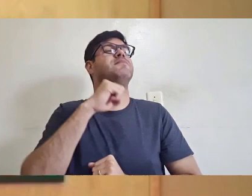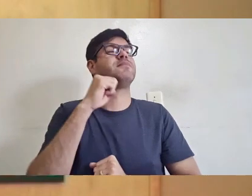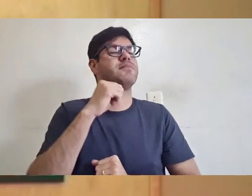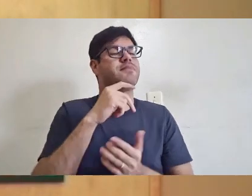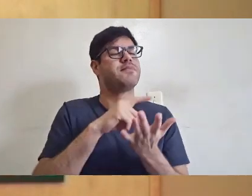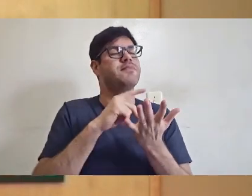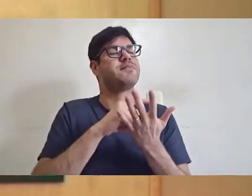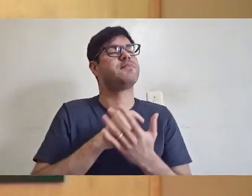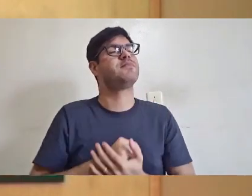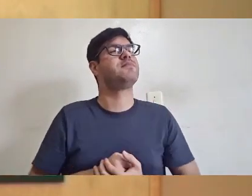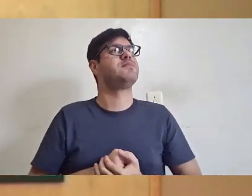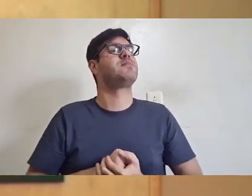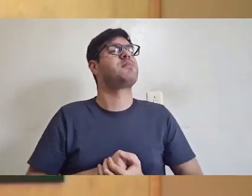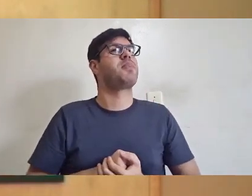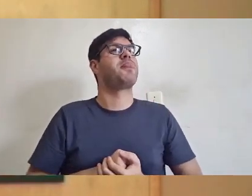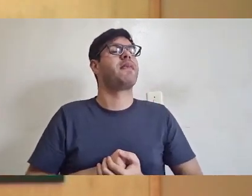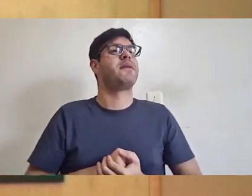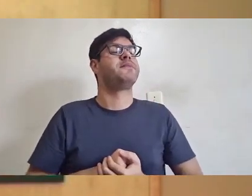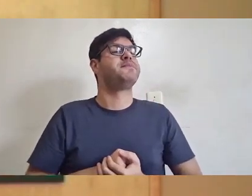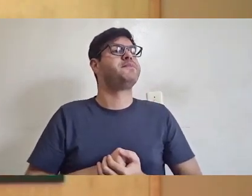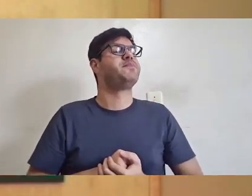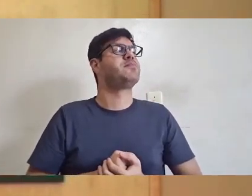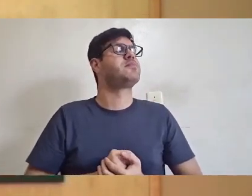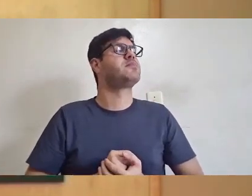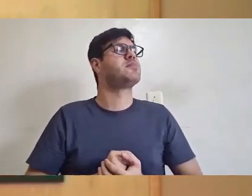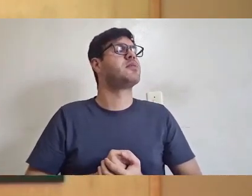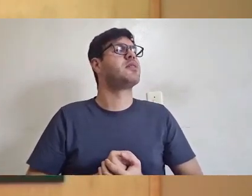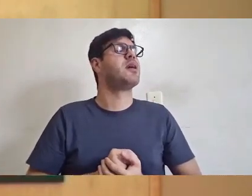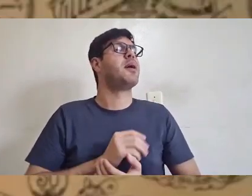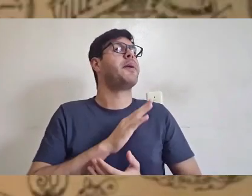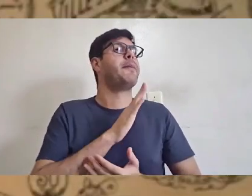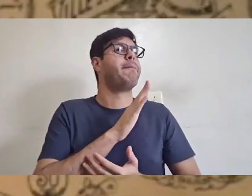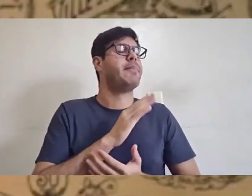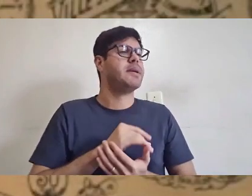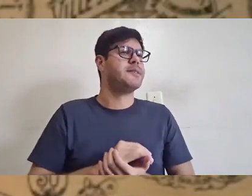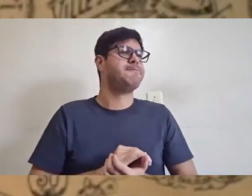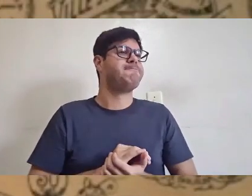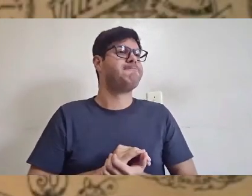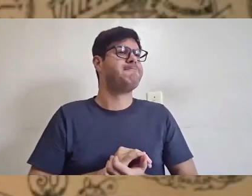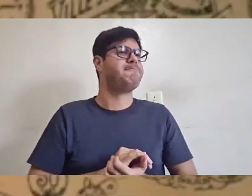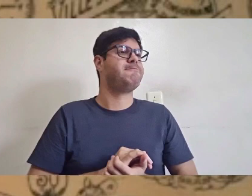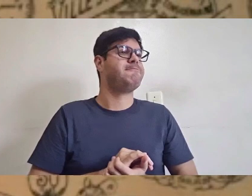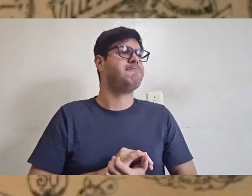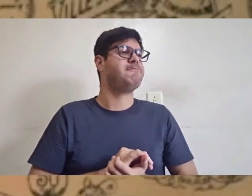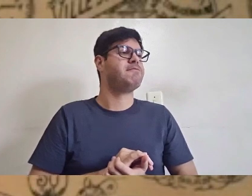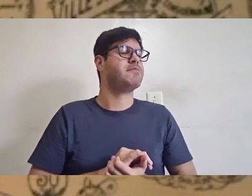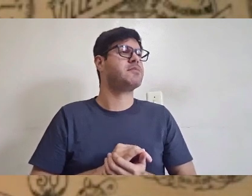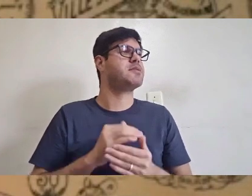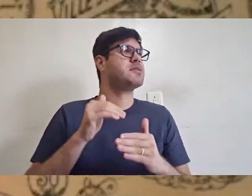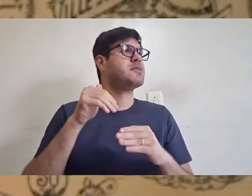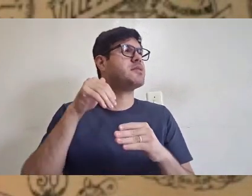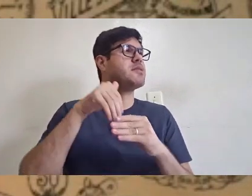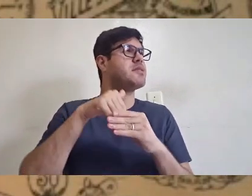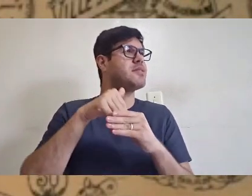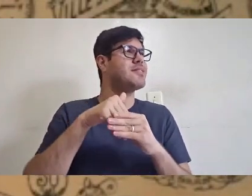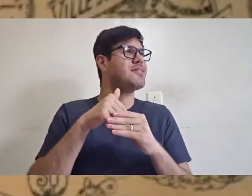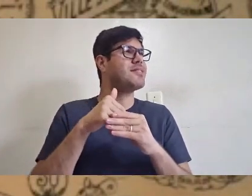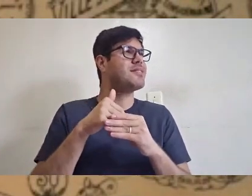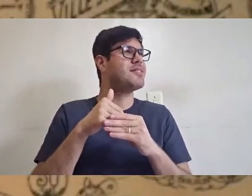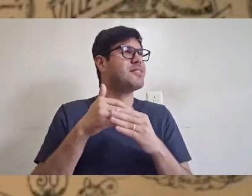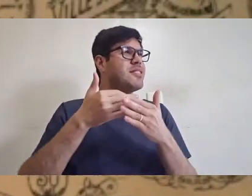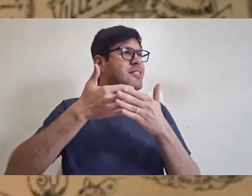teve a sua candidatura, quando foi? Foi agora nas últimas eleições aí municipais